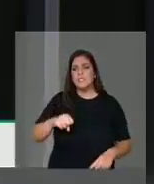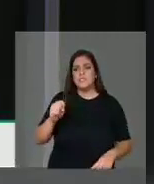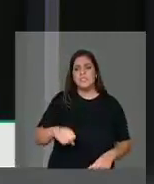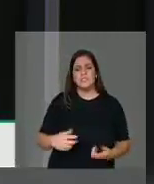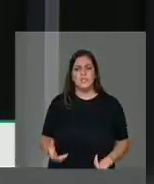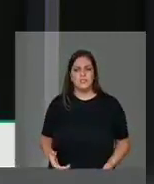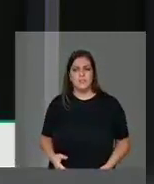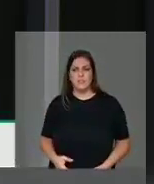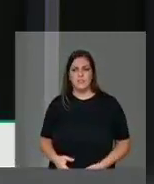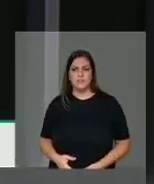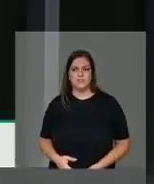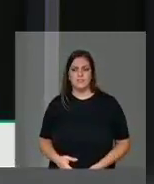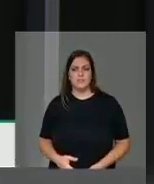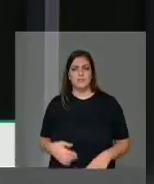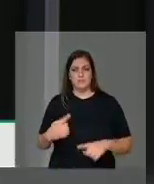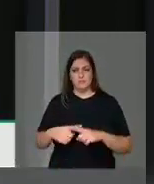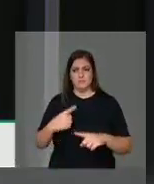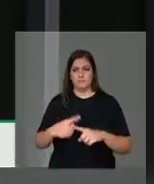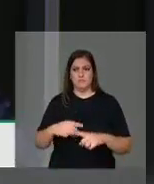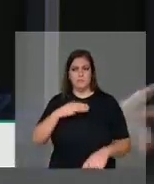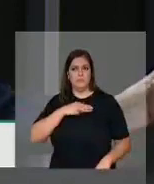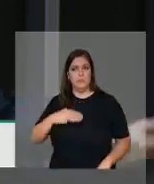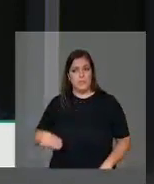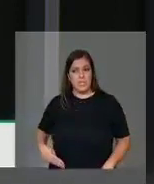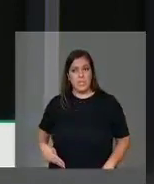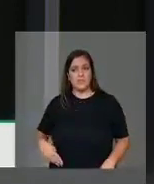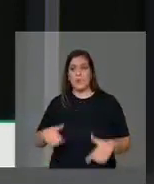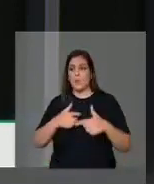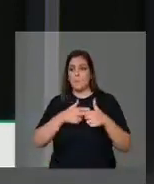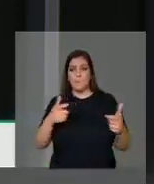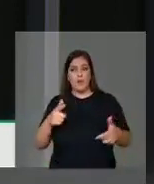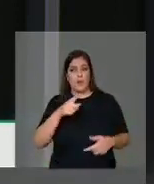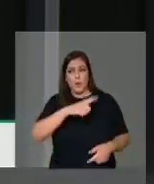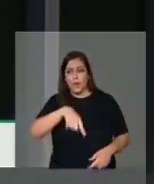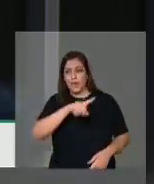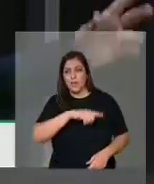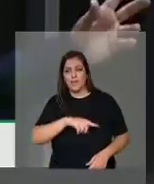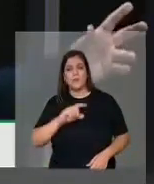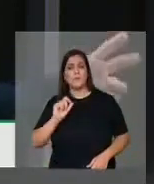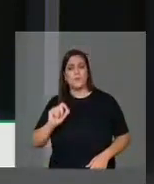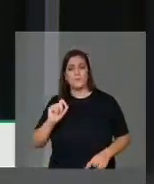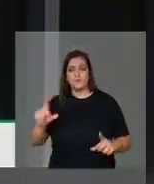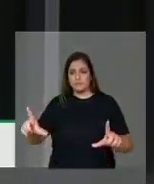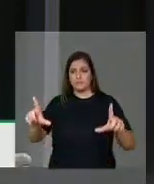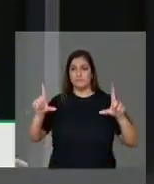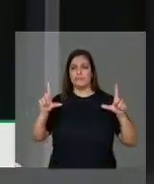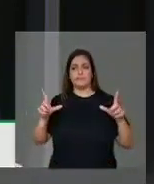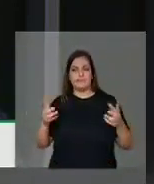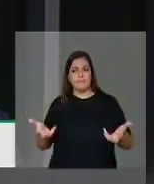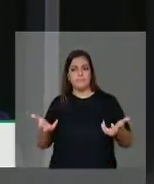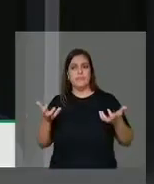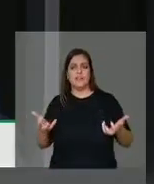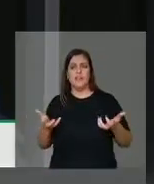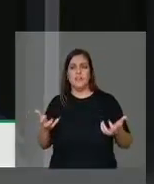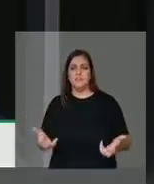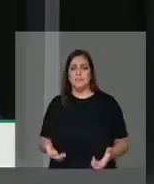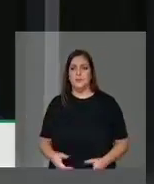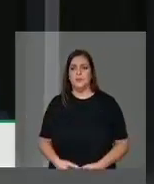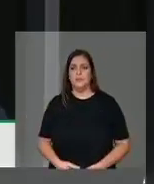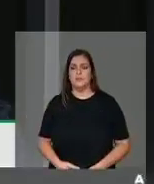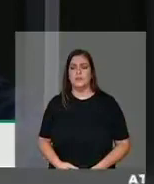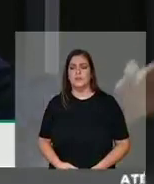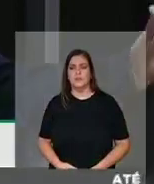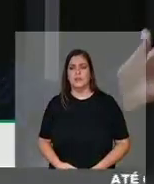nossos ministros do Supremo, a maioria deles buscam o holofote, o vedetismo,